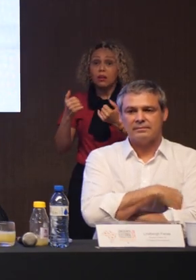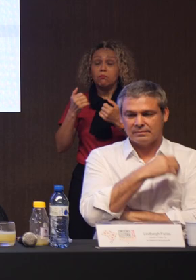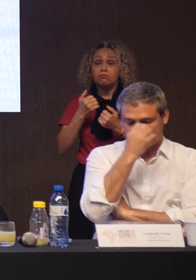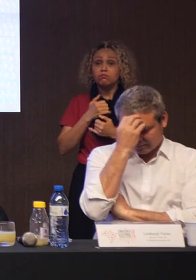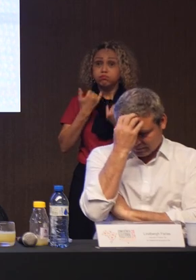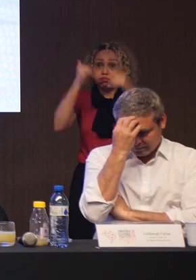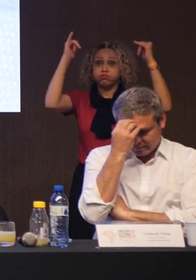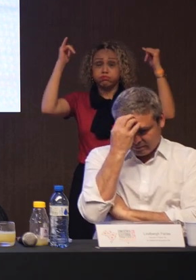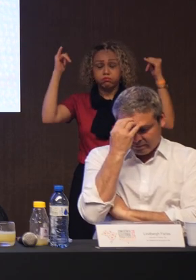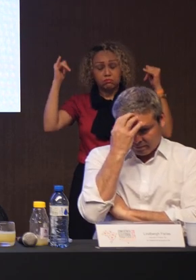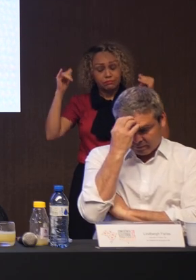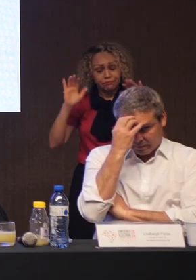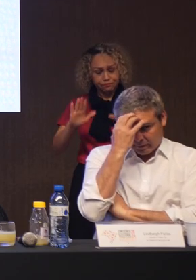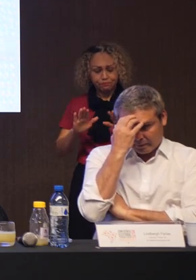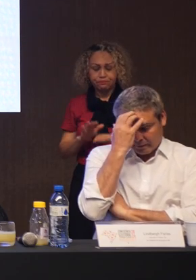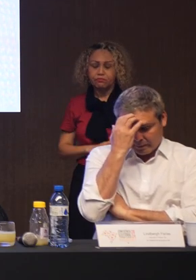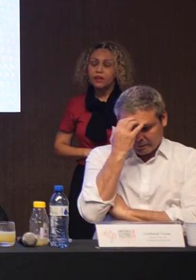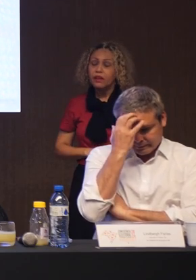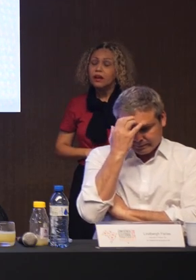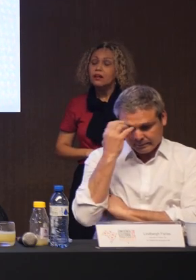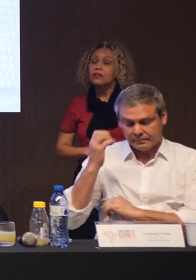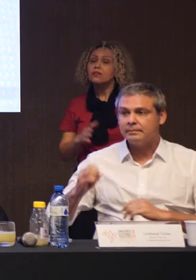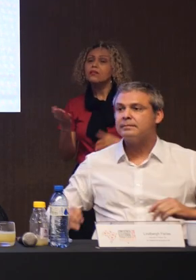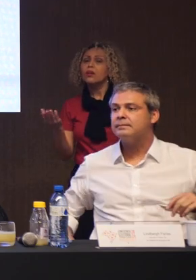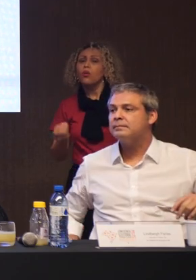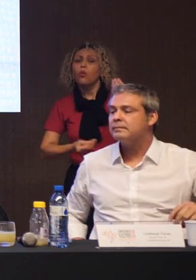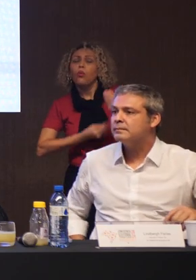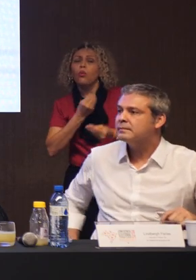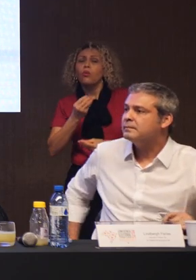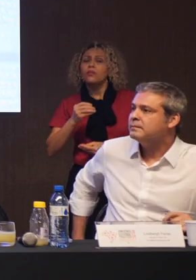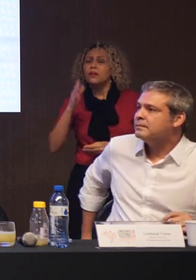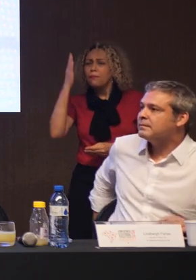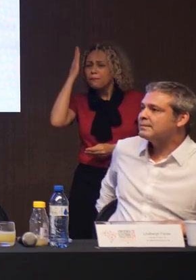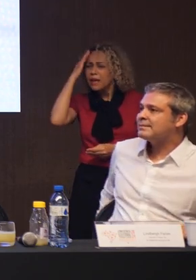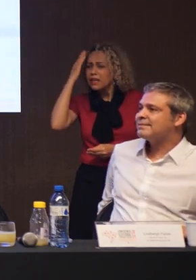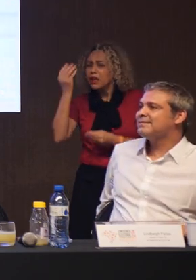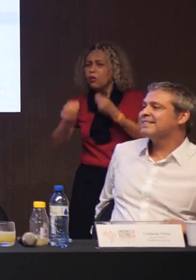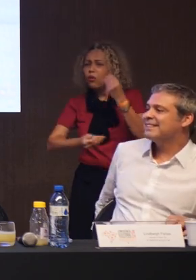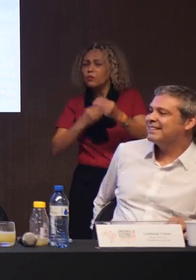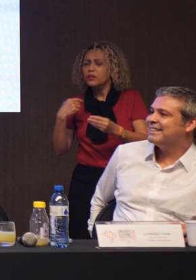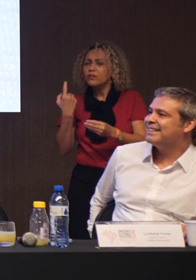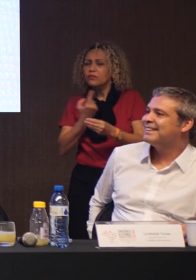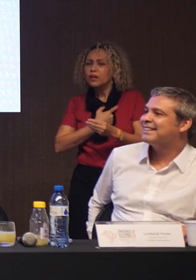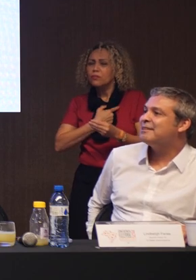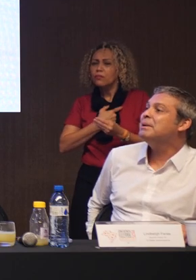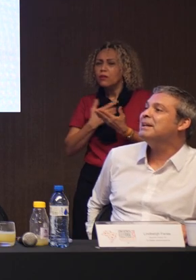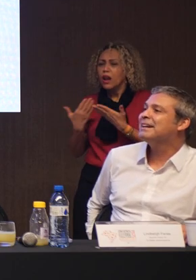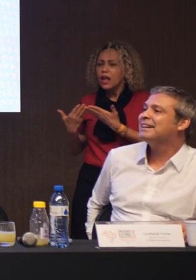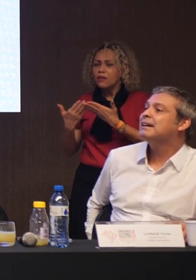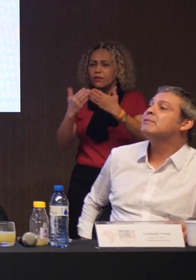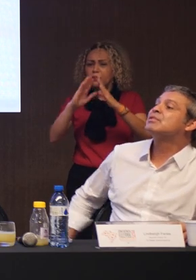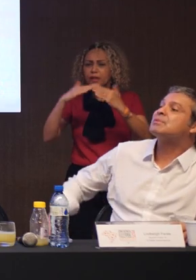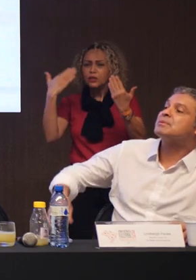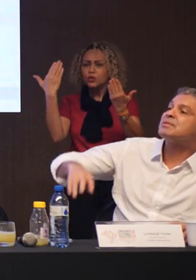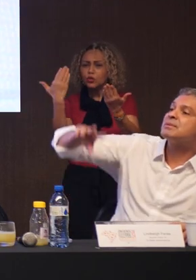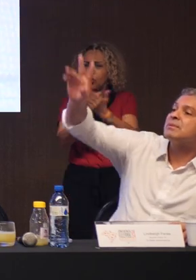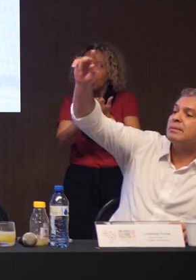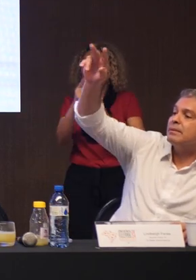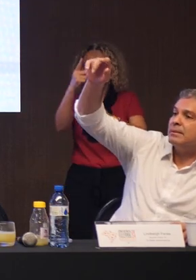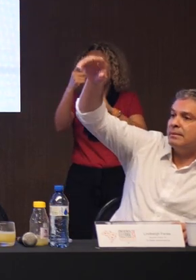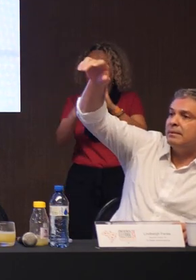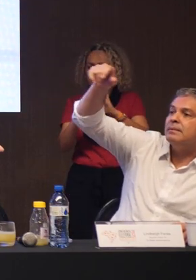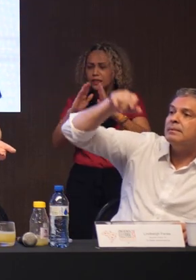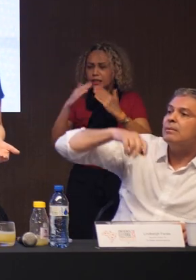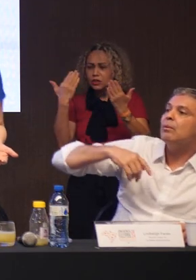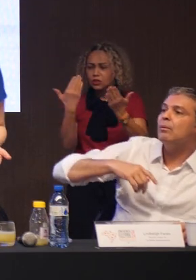levar para os nossos municípios a escola integral e entorno integral. Porque o primeiro compromisso que nós devemos